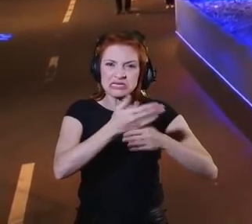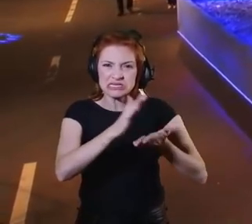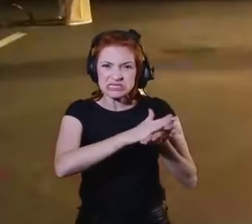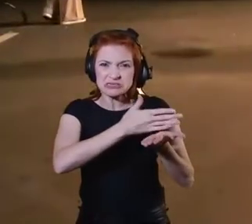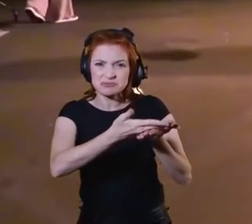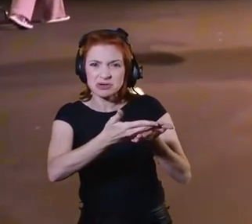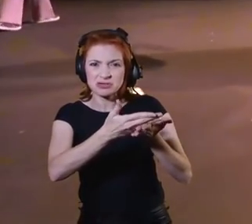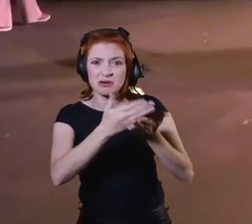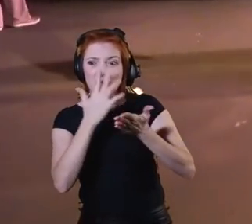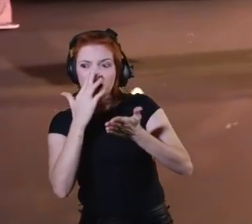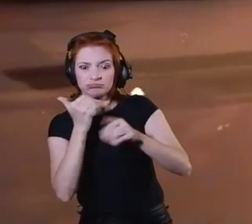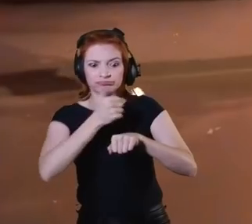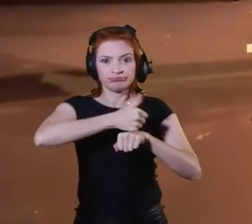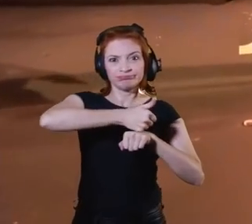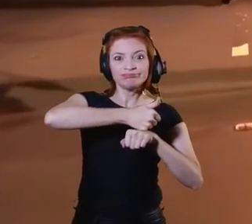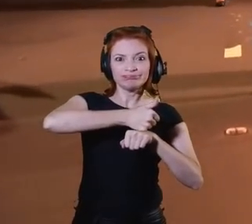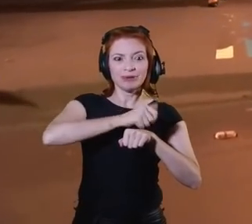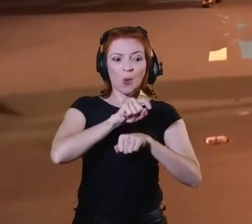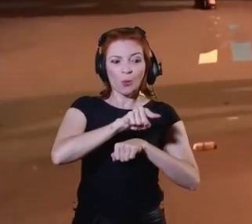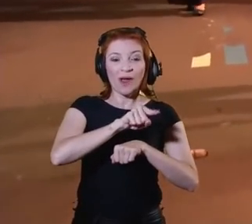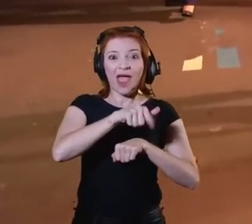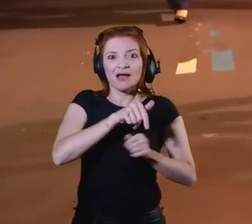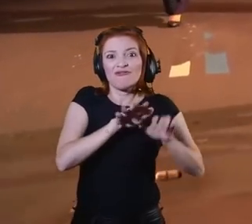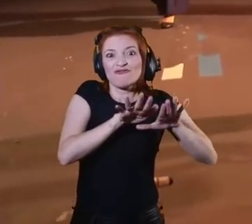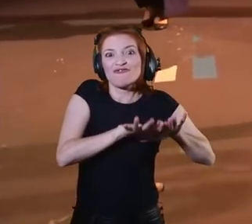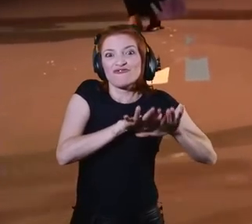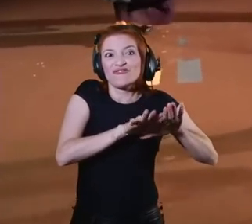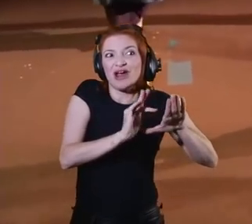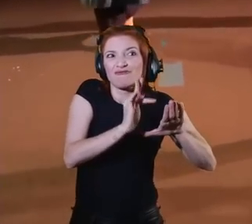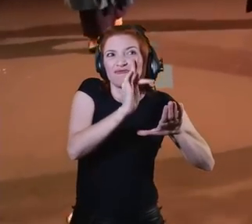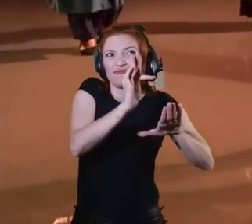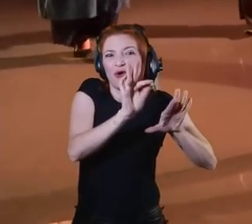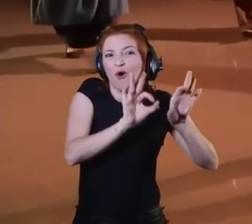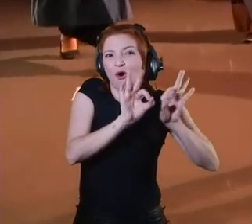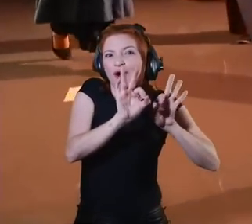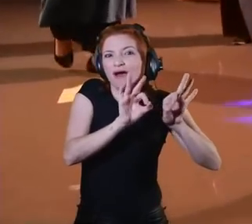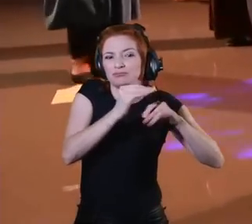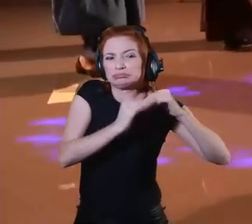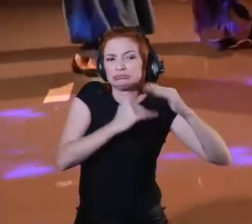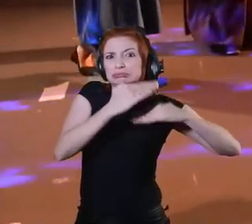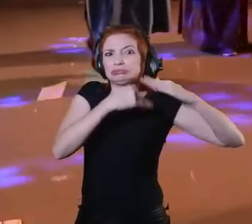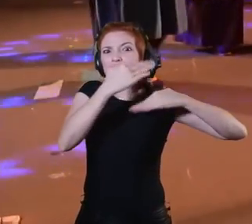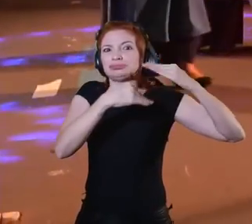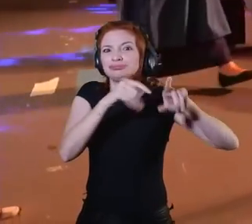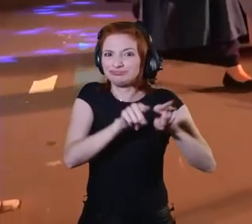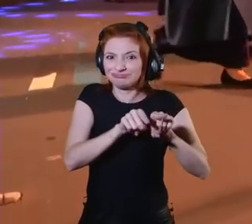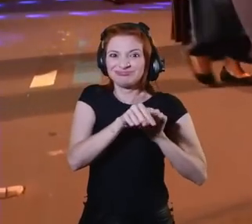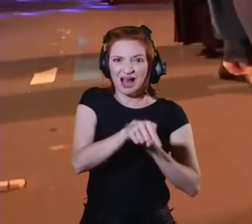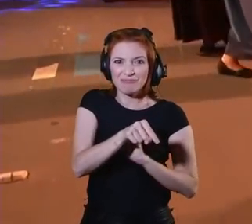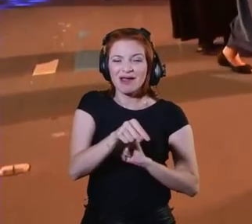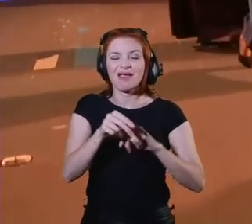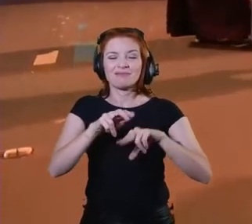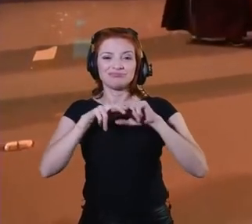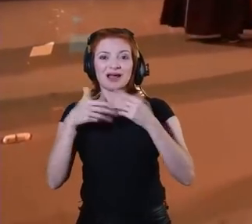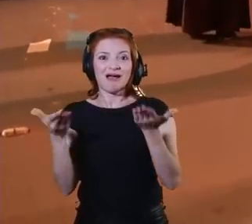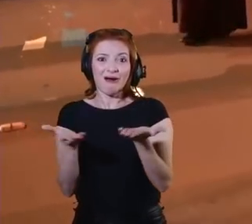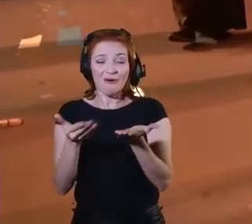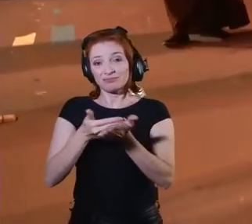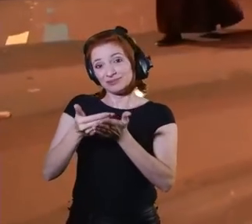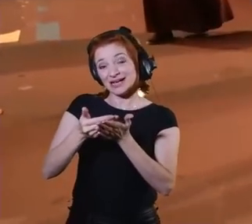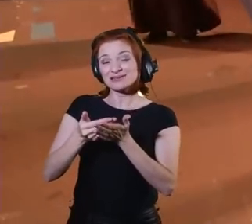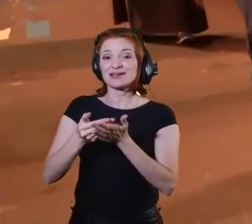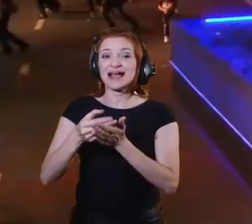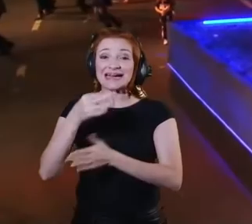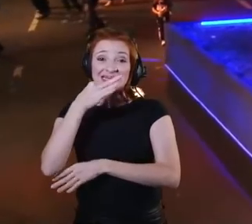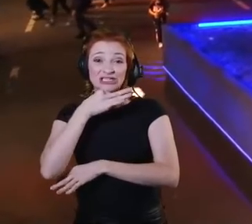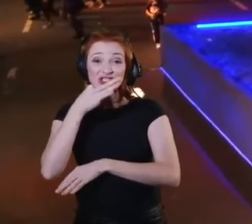madeira, consolidando a permanência, o futuro e a prosperidade. Caxias do Sul agora também é